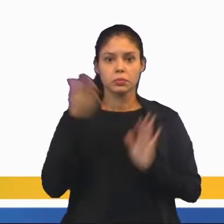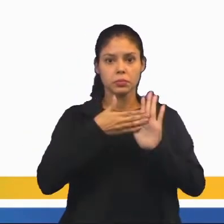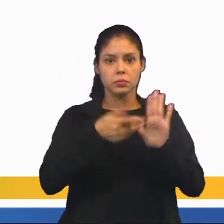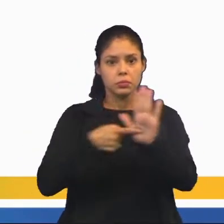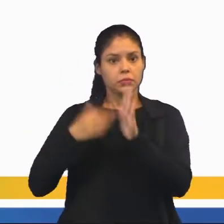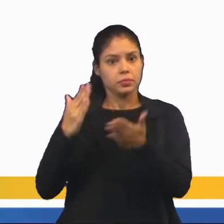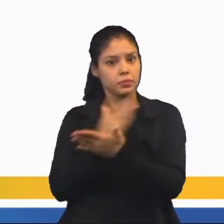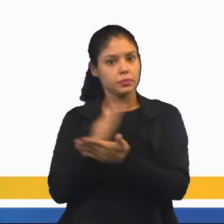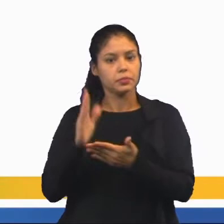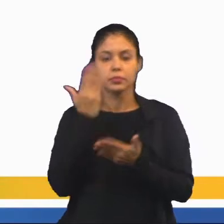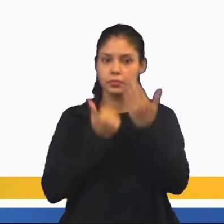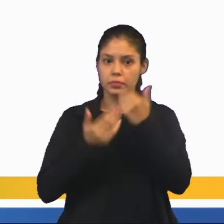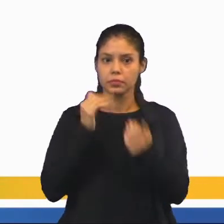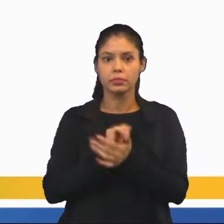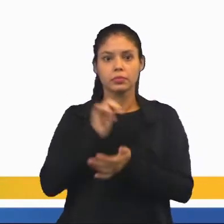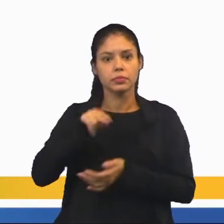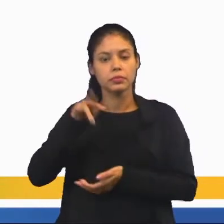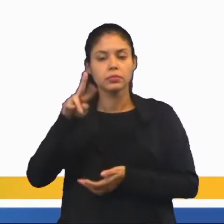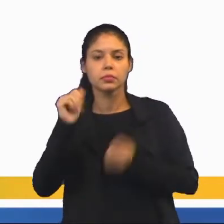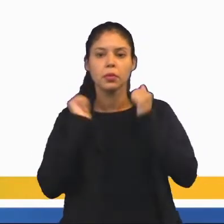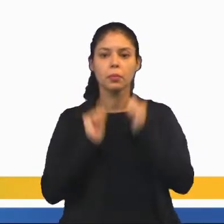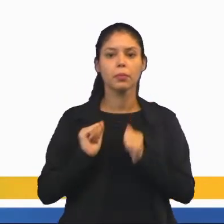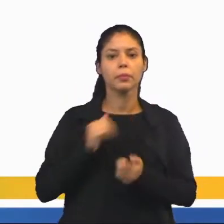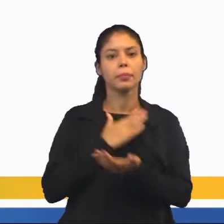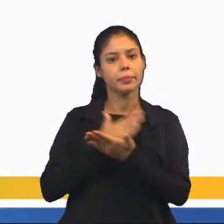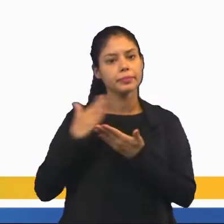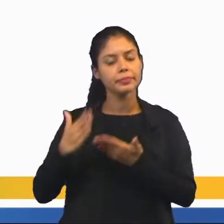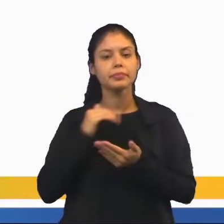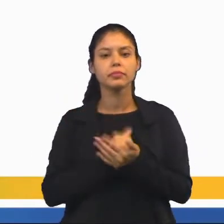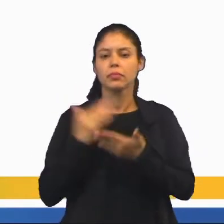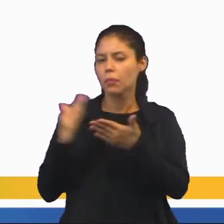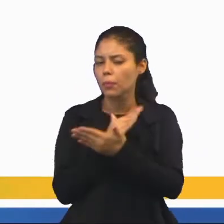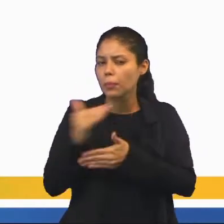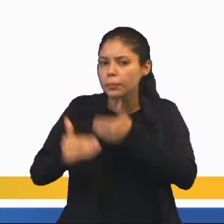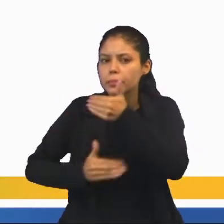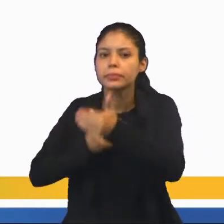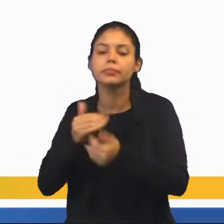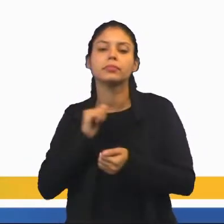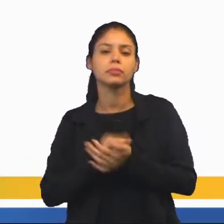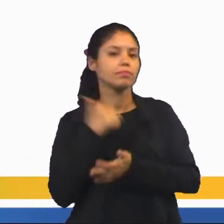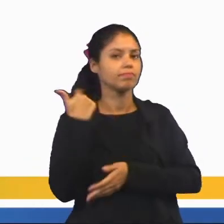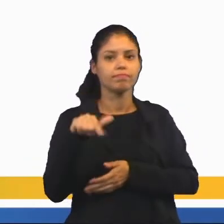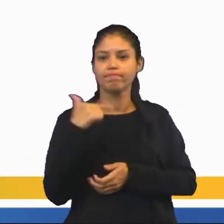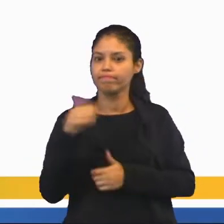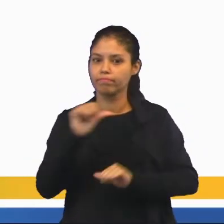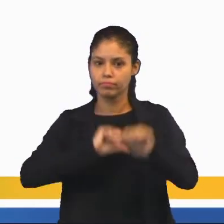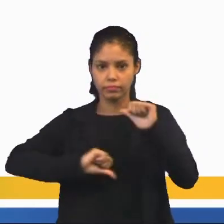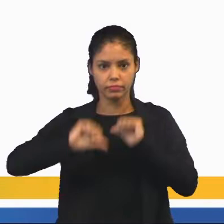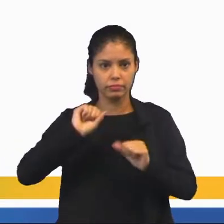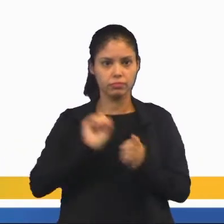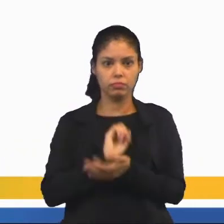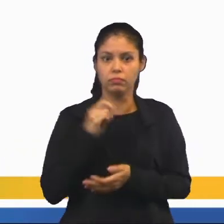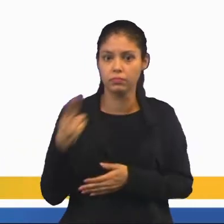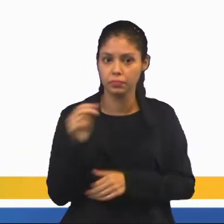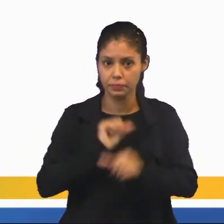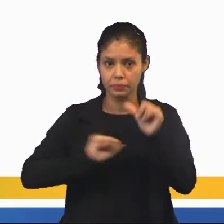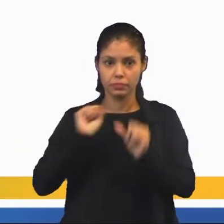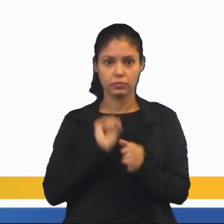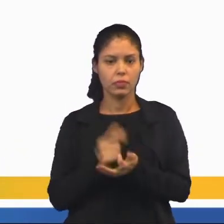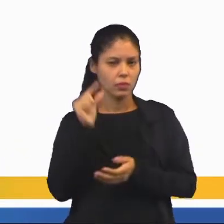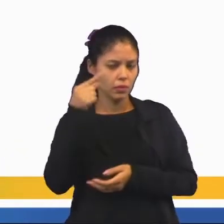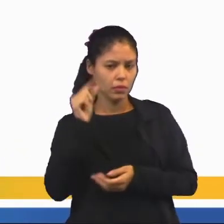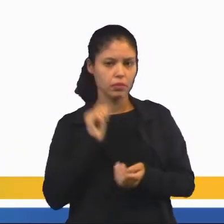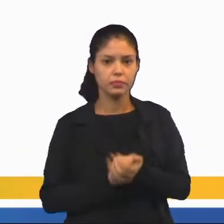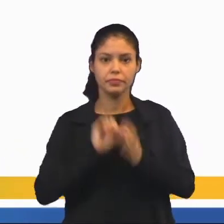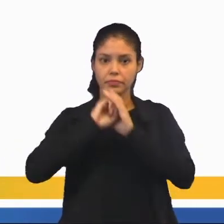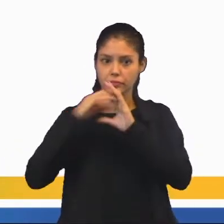importante destacar que alguns alimentos in natura podem passar por alguns processos que não alteram ou